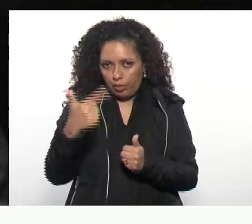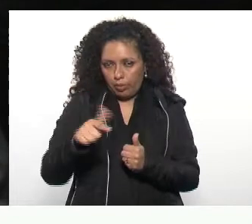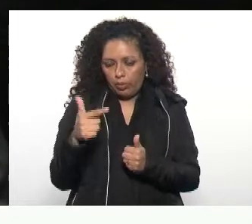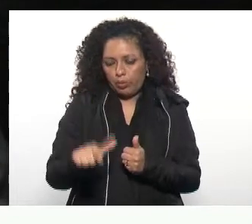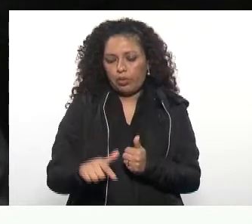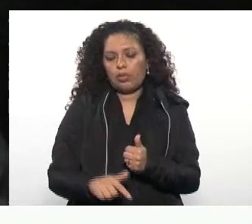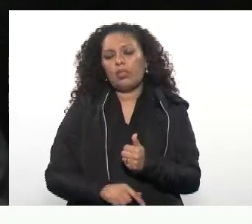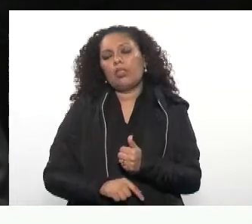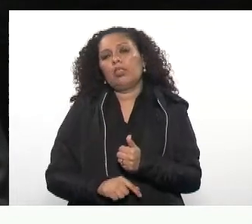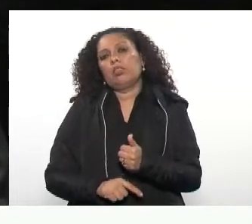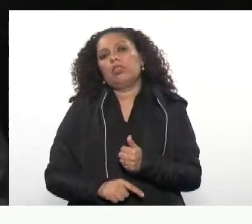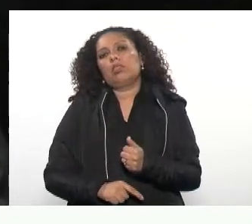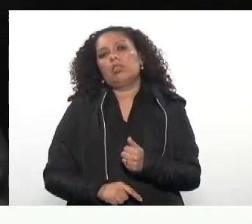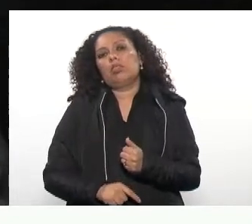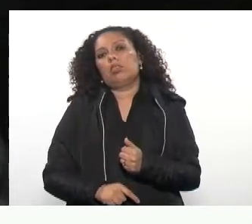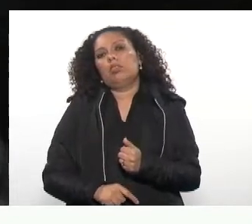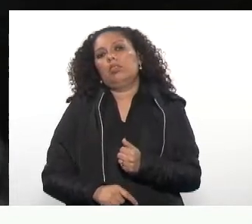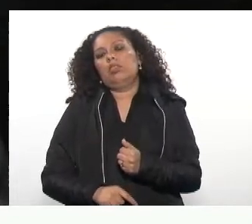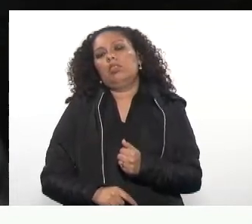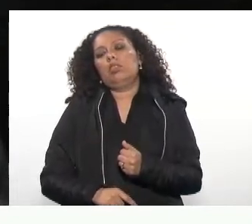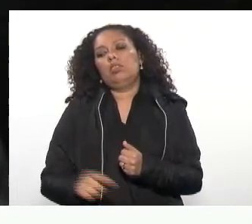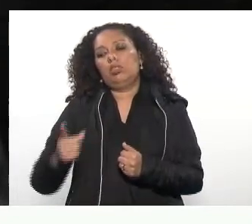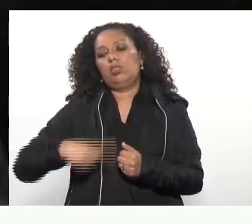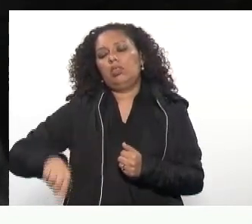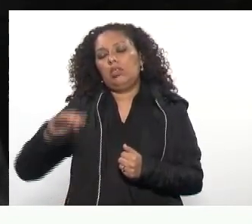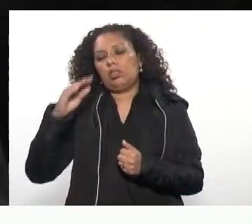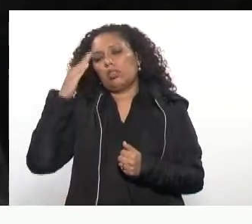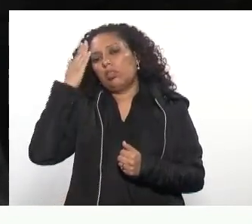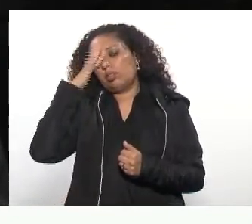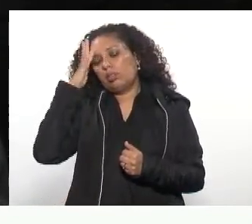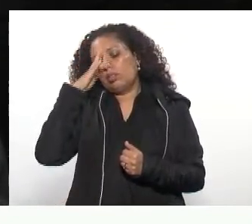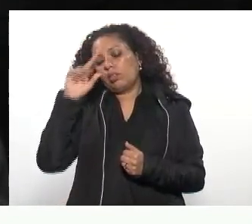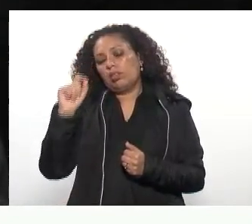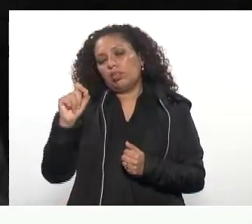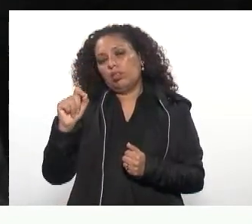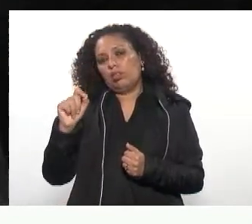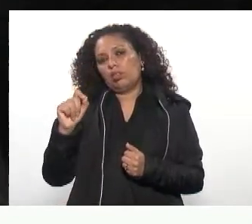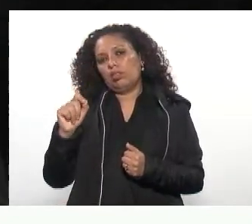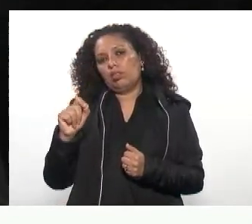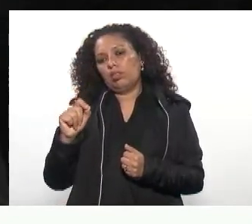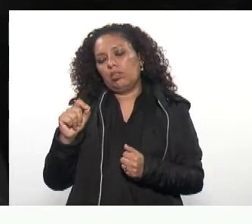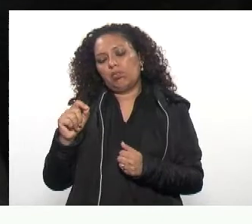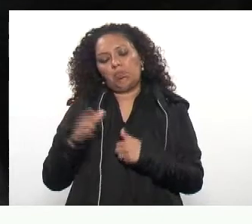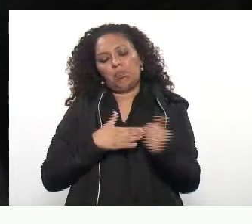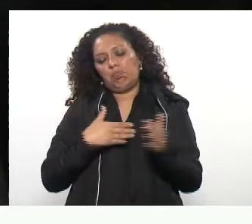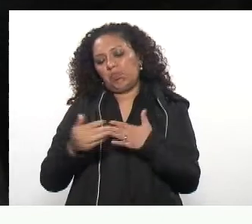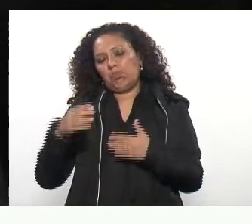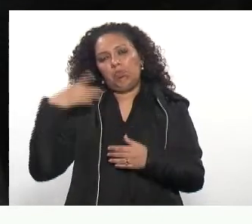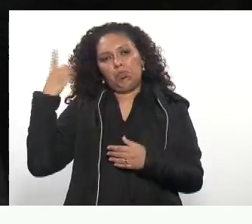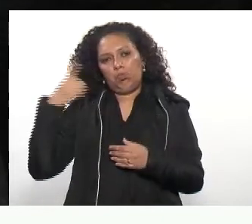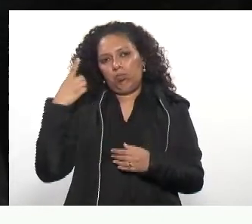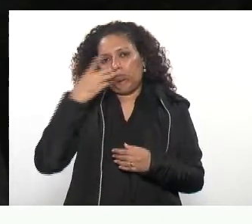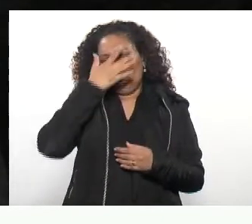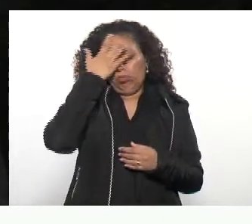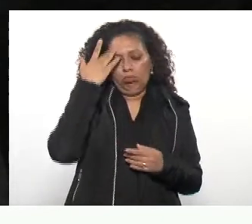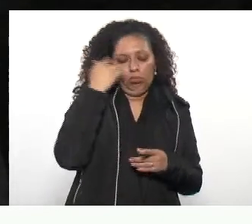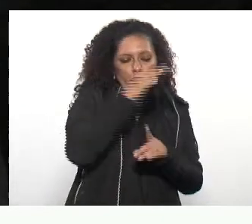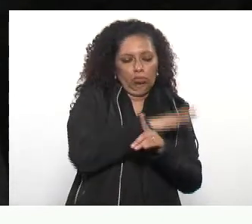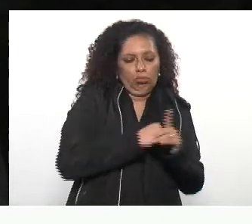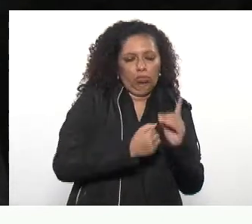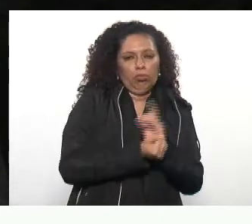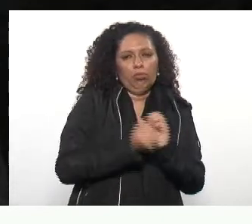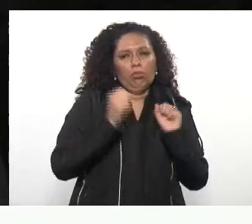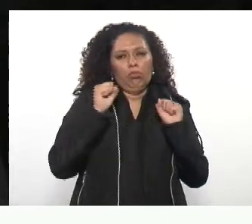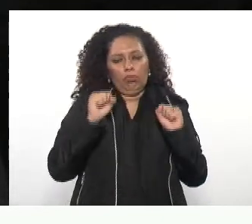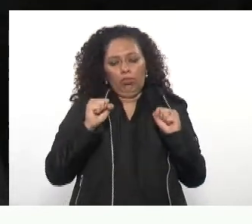Dessa forma, a inteligência diz que qualquer deputado, qualquer um do povo, poderia abrir, por exemplo, uma